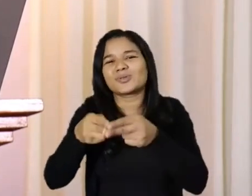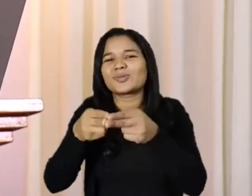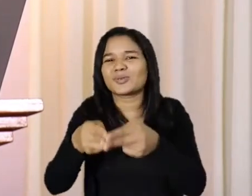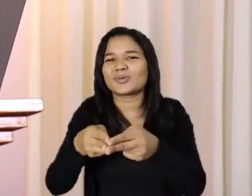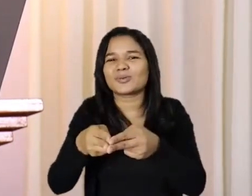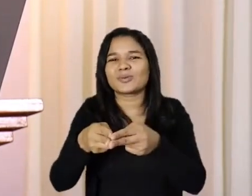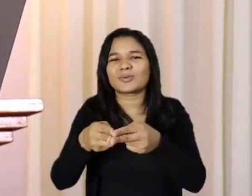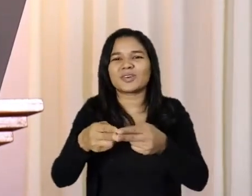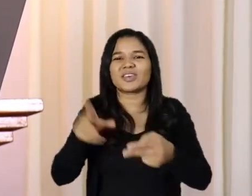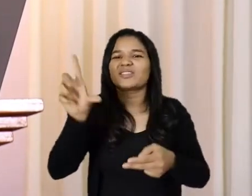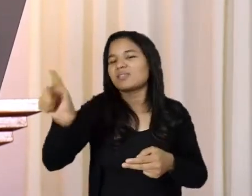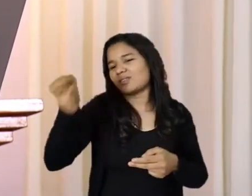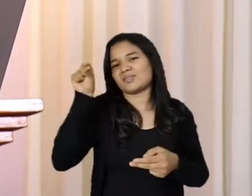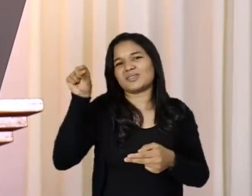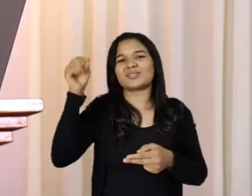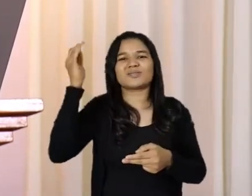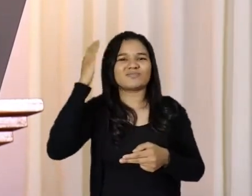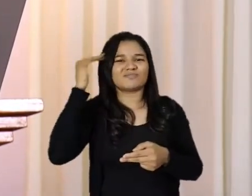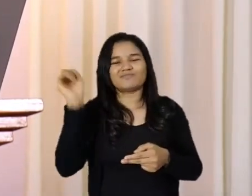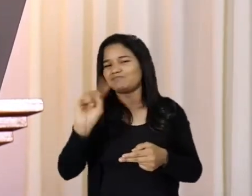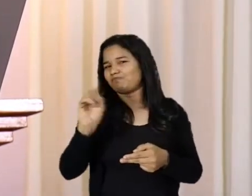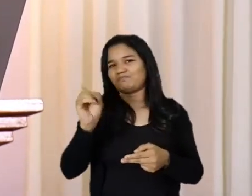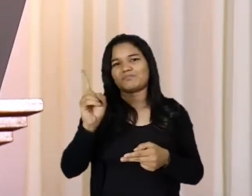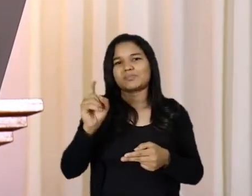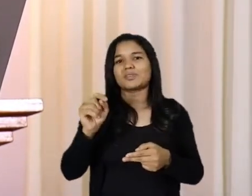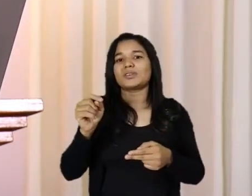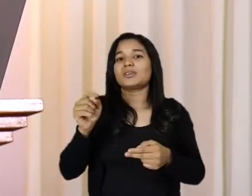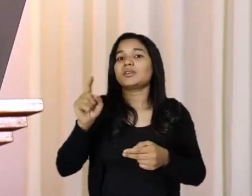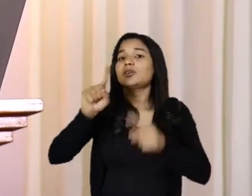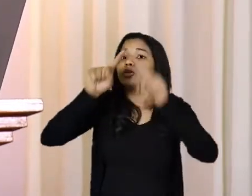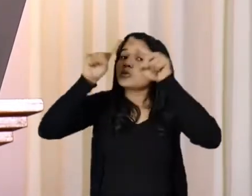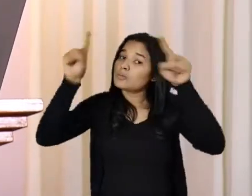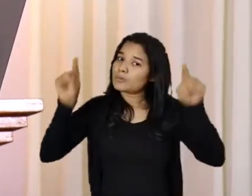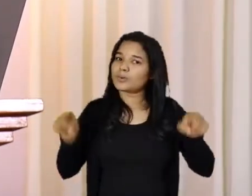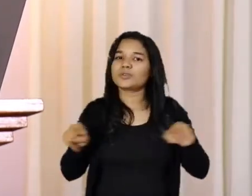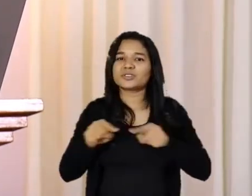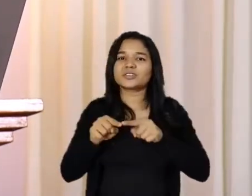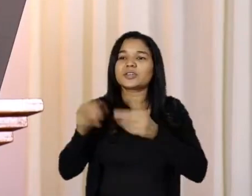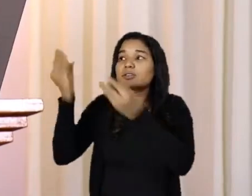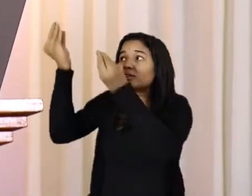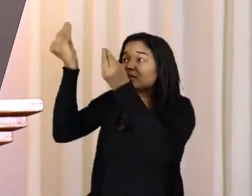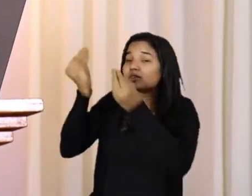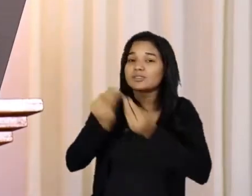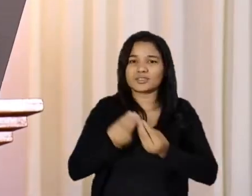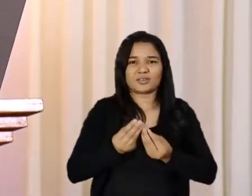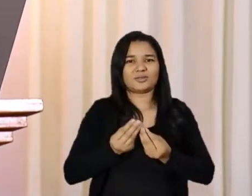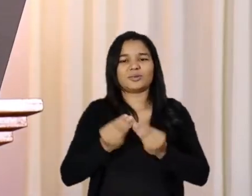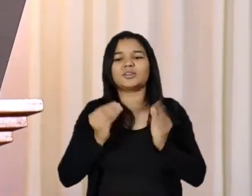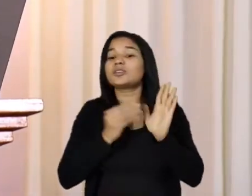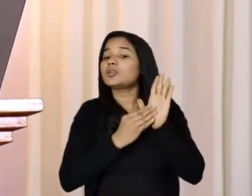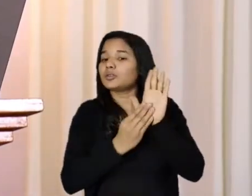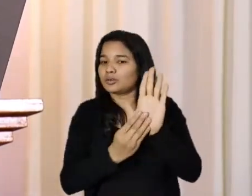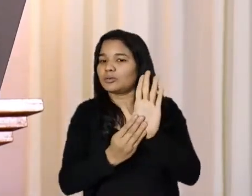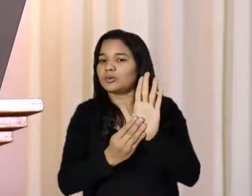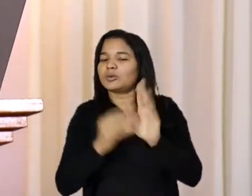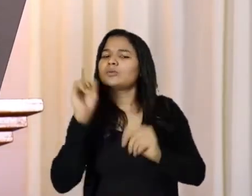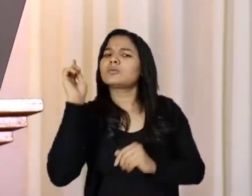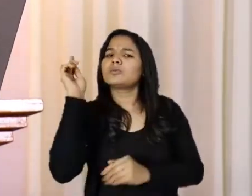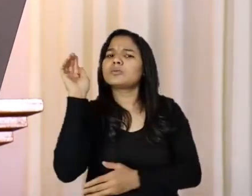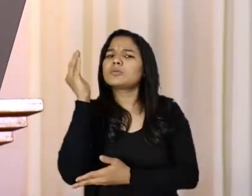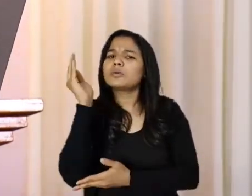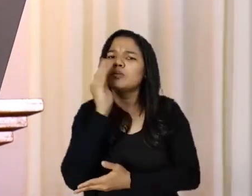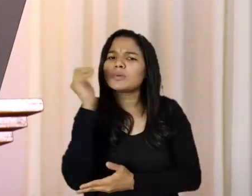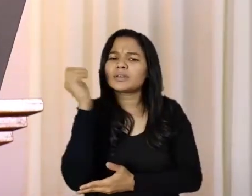utilizada. No projeto que Deus entregou para ele, já determinou qual madeira ele deveria usar. Mas por quê? Porque Deus queria que